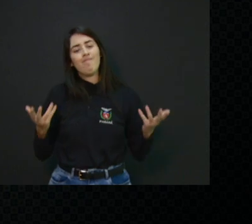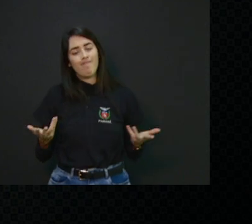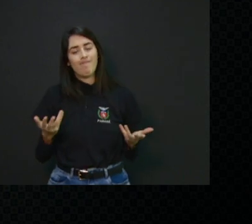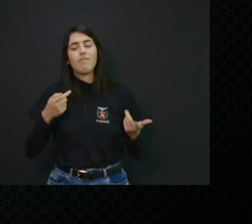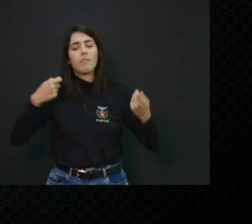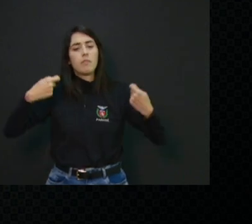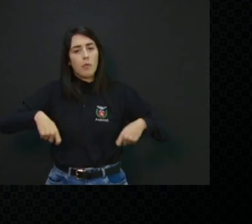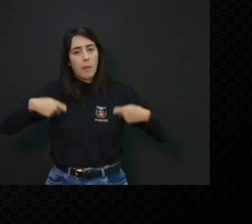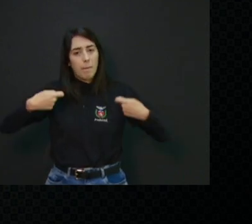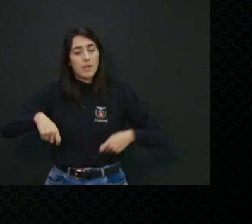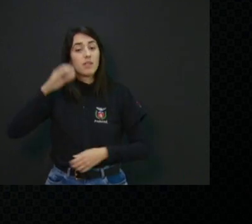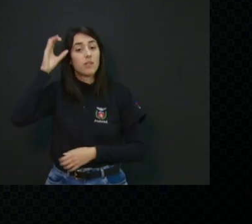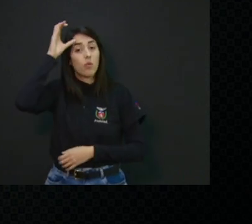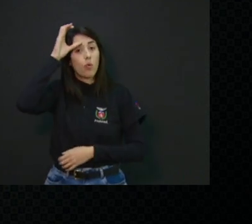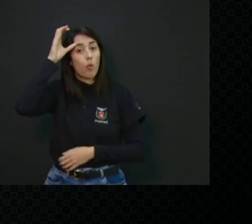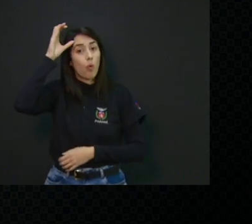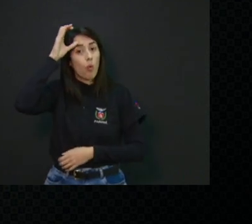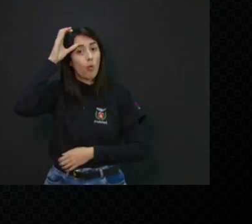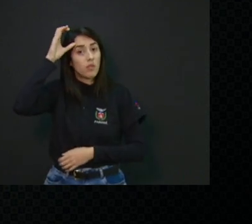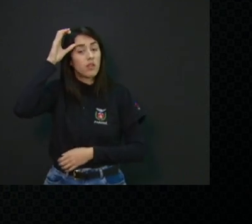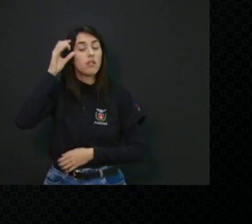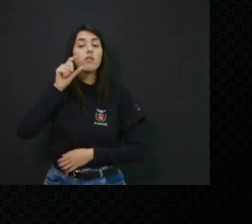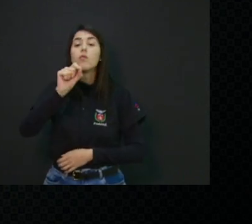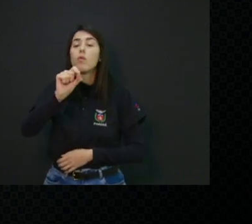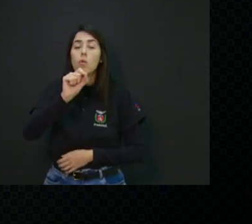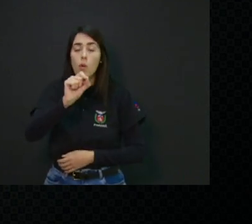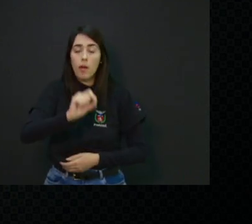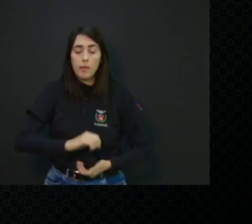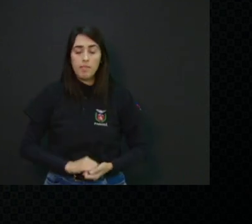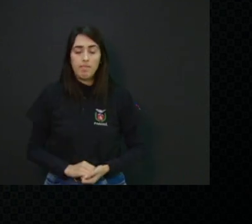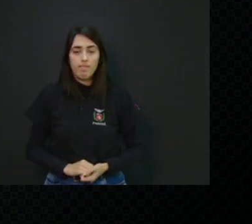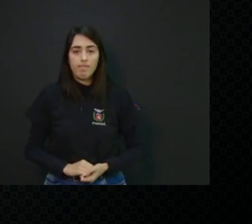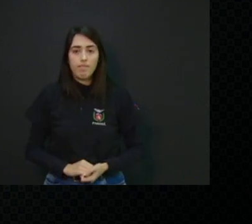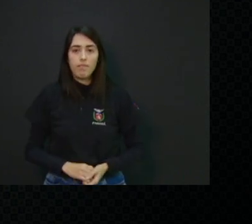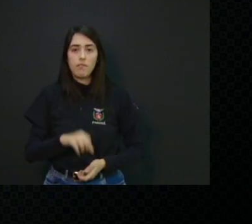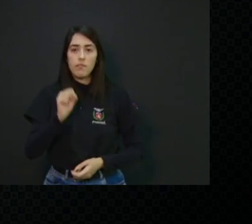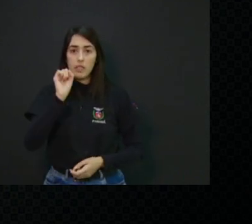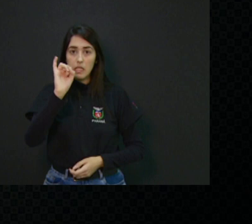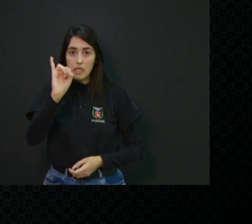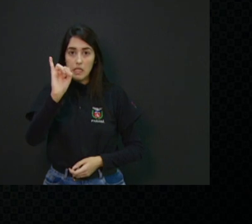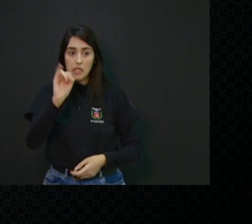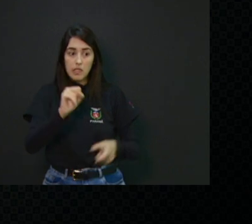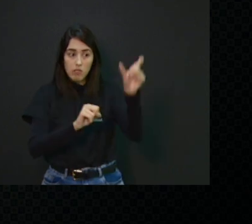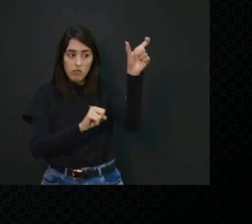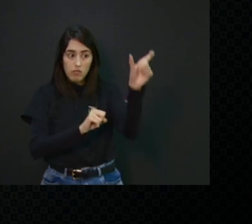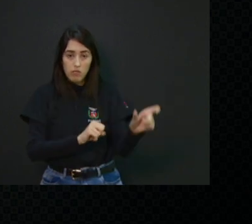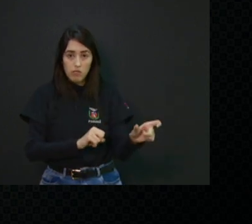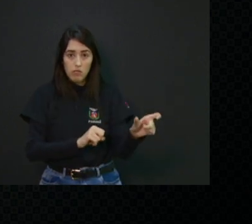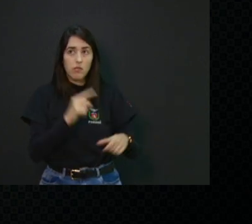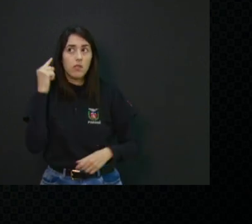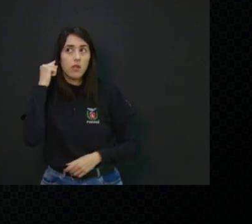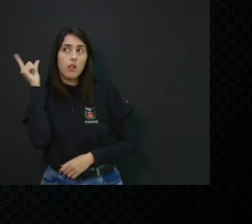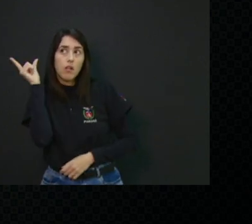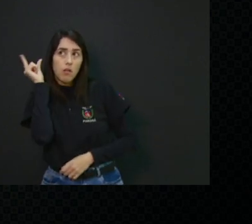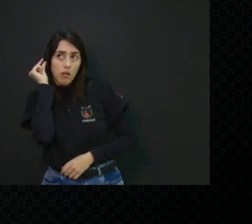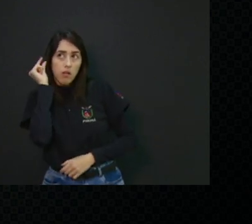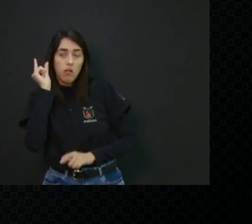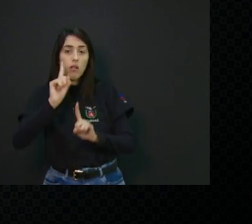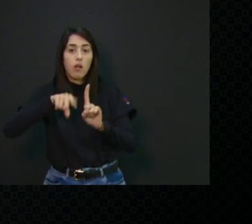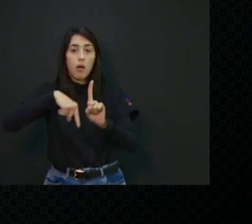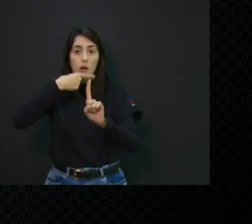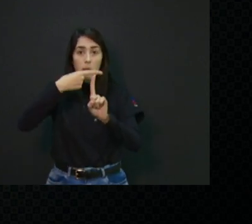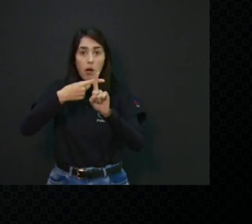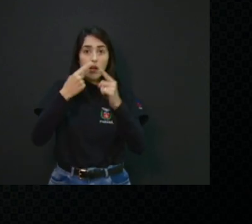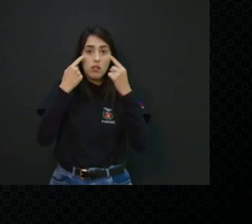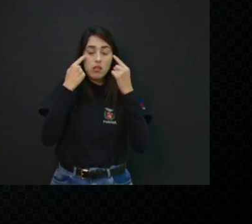ter consciência, né, que a partir do momento que tem essa perda auditiva e essa perda visual,